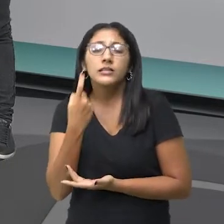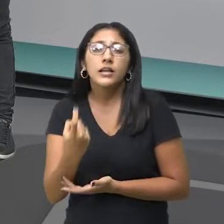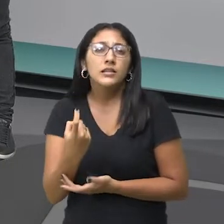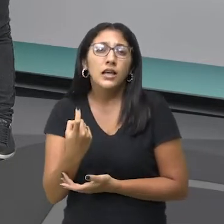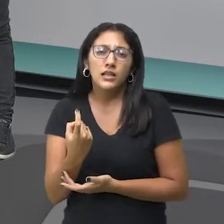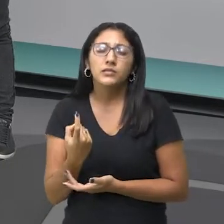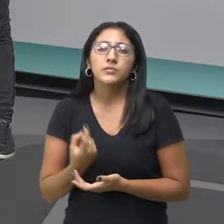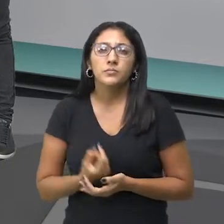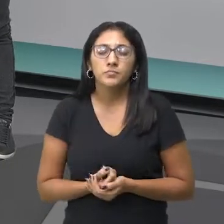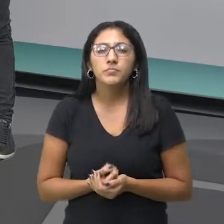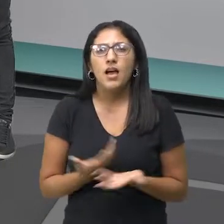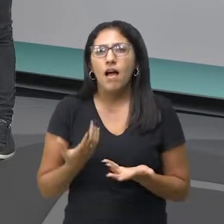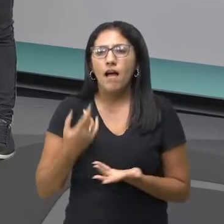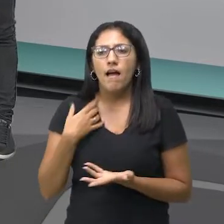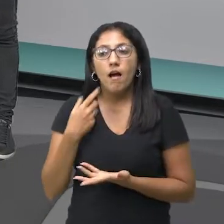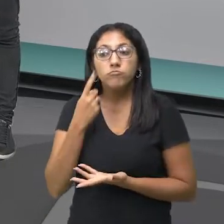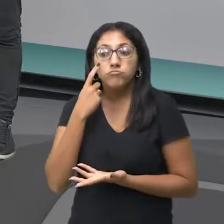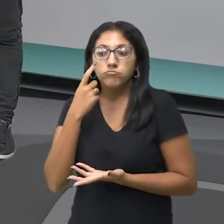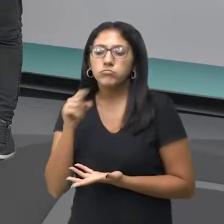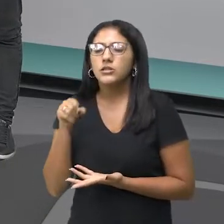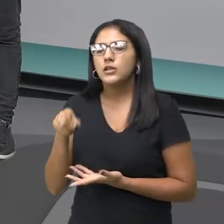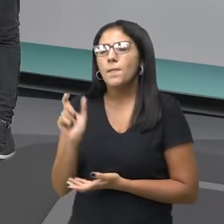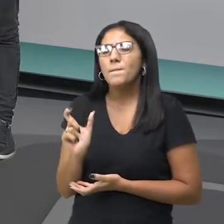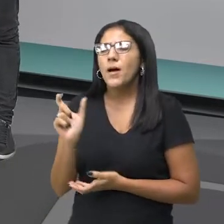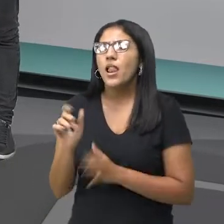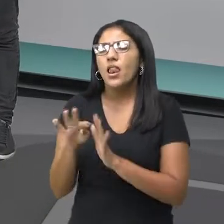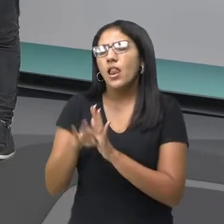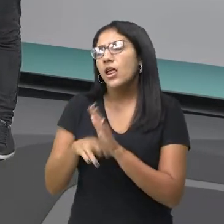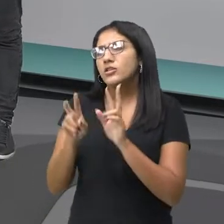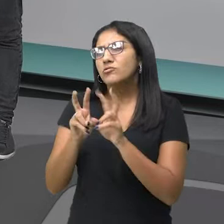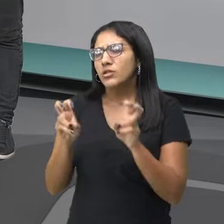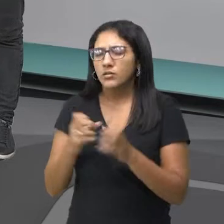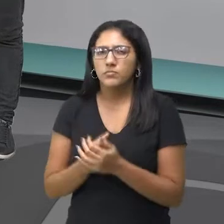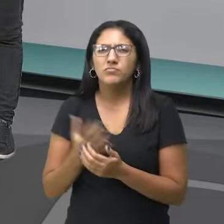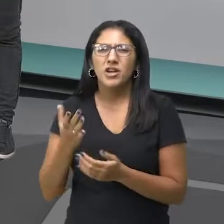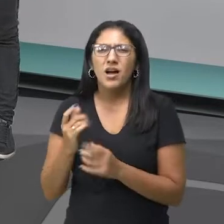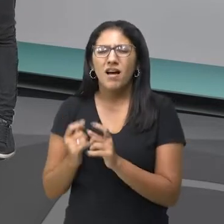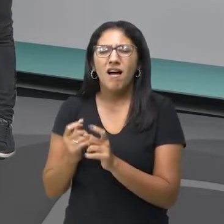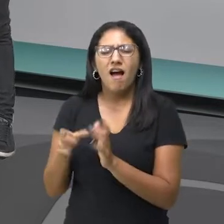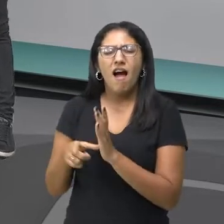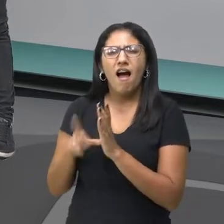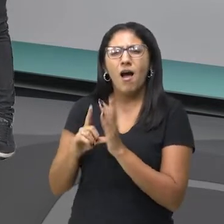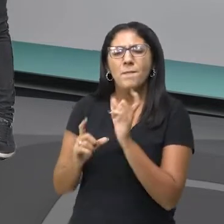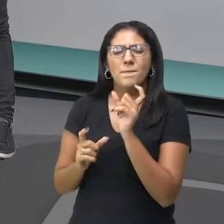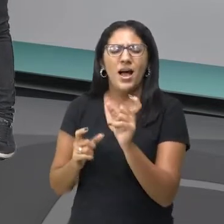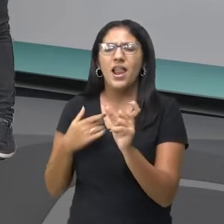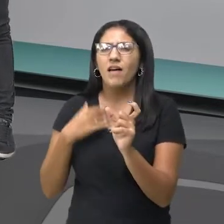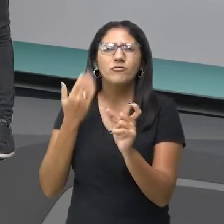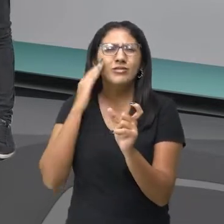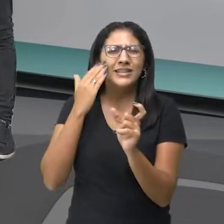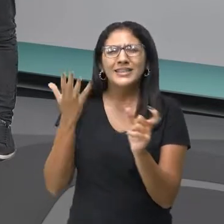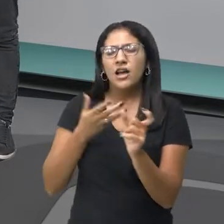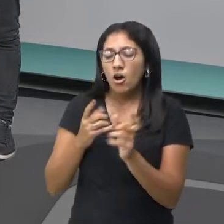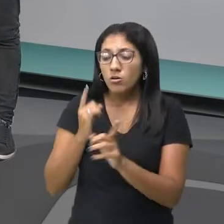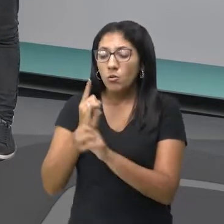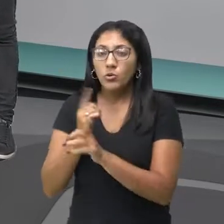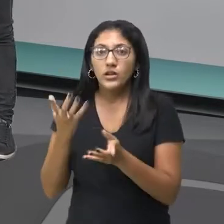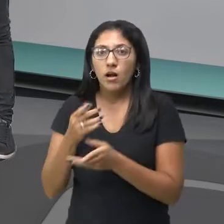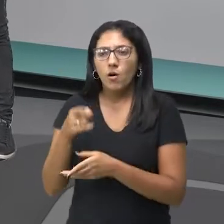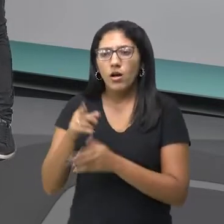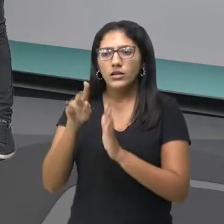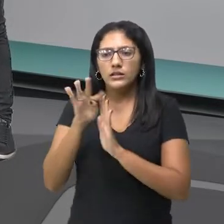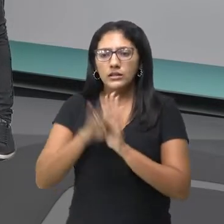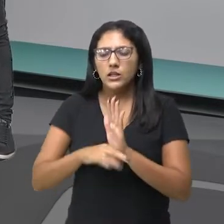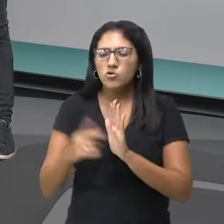eu fiquei curioso. Agora eu quero saber sobre isso, né? Já descobri o significado da palavra que eu não conhecia lá no primeiro texto, estou no